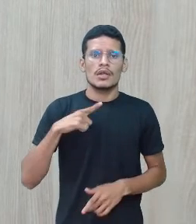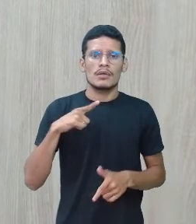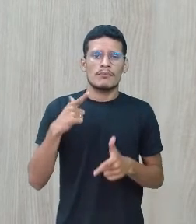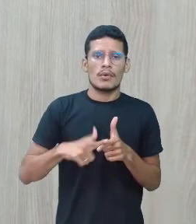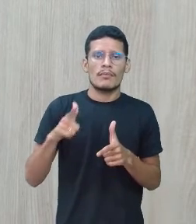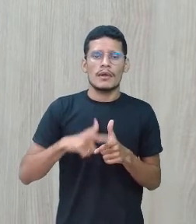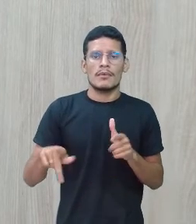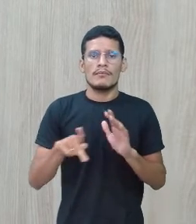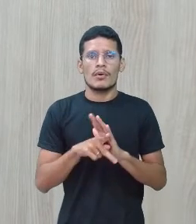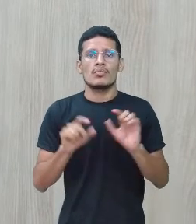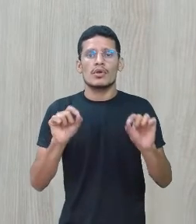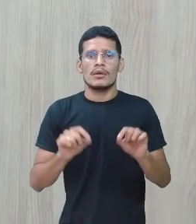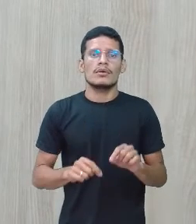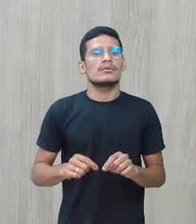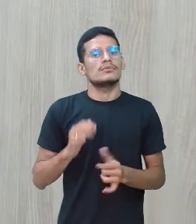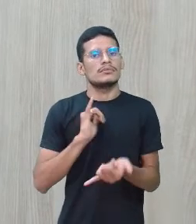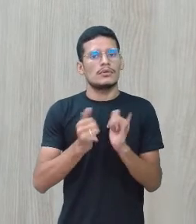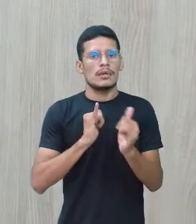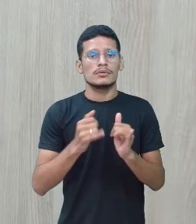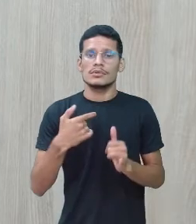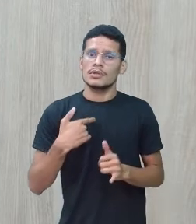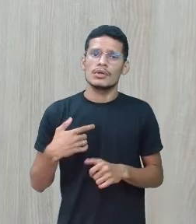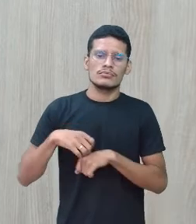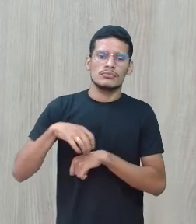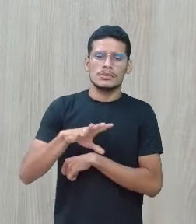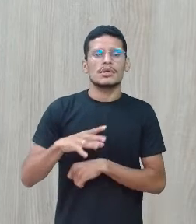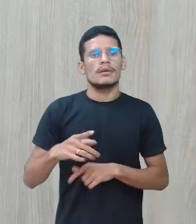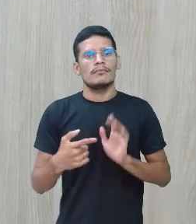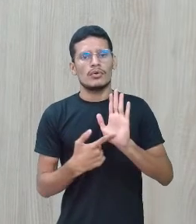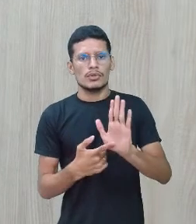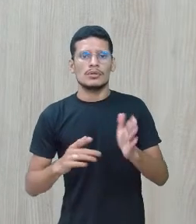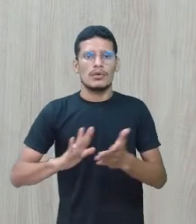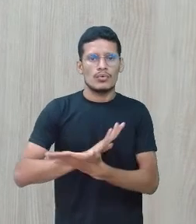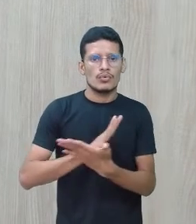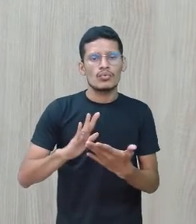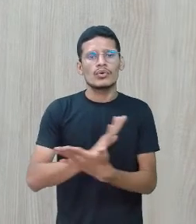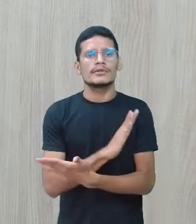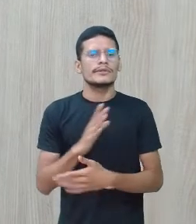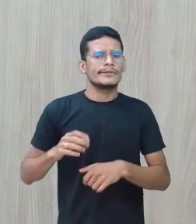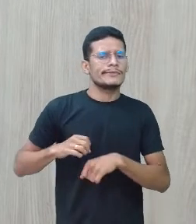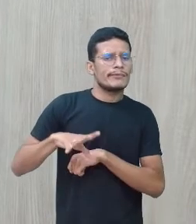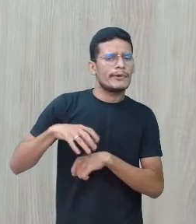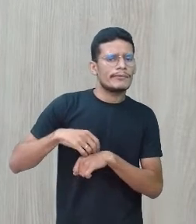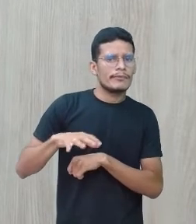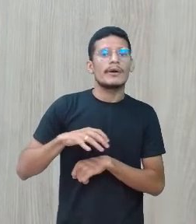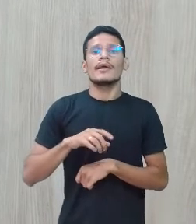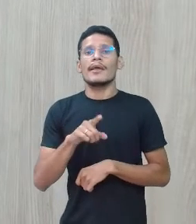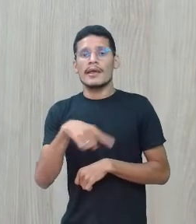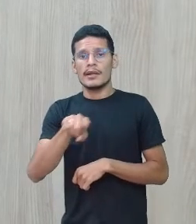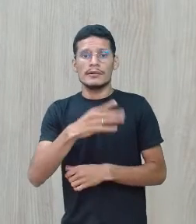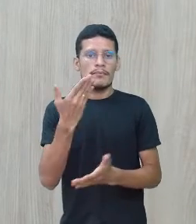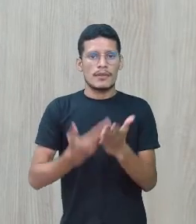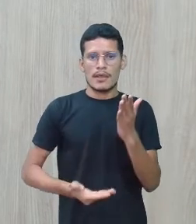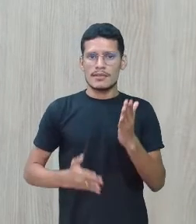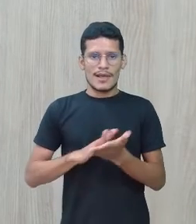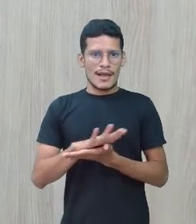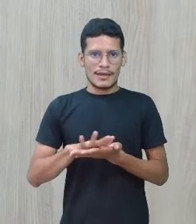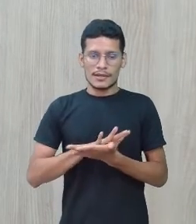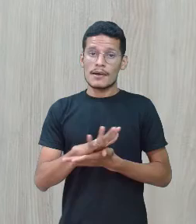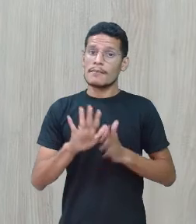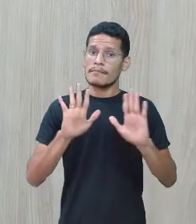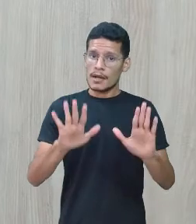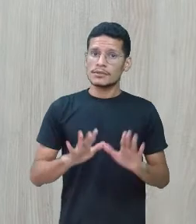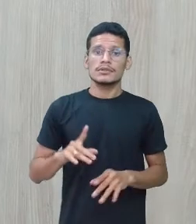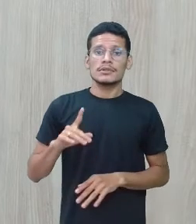probleminha aí de conexão. Eu estou dando aqui algumas dicas, dando alguns comandos para eles não perderem. Mas, mesmo